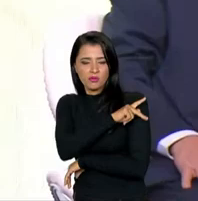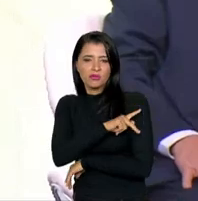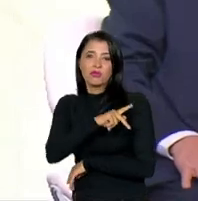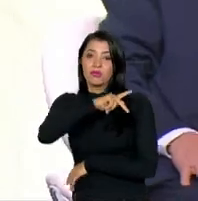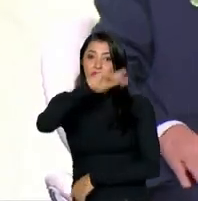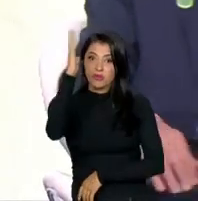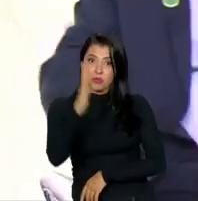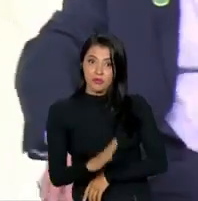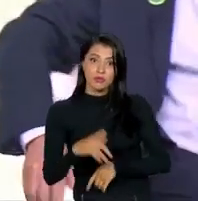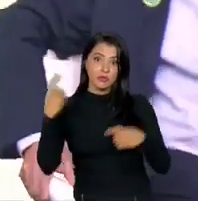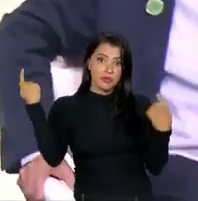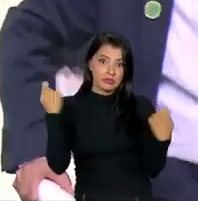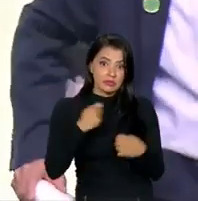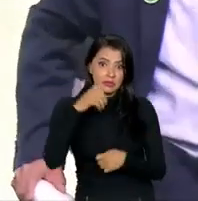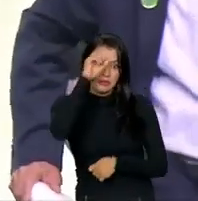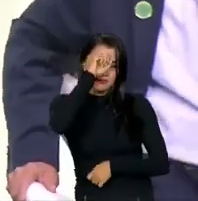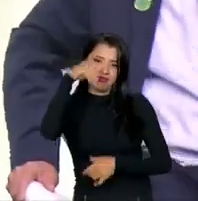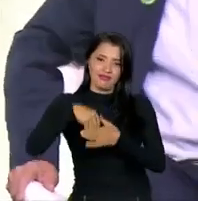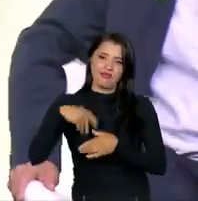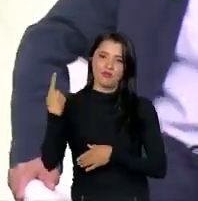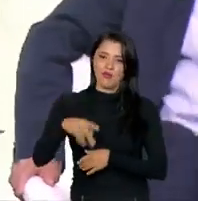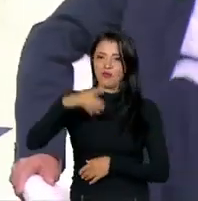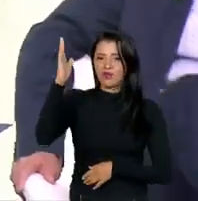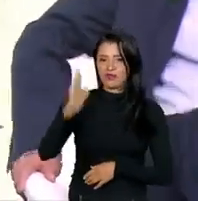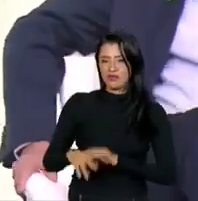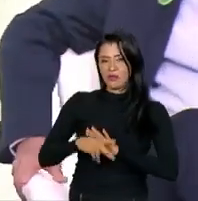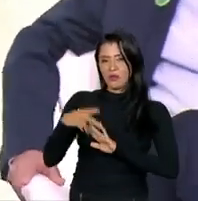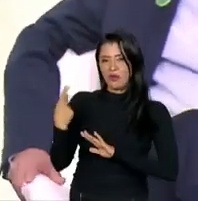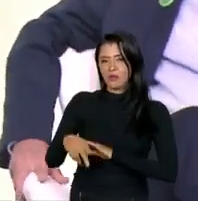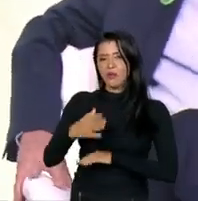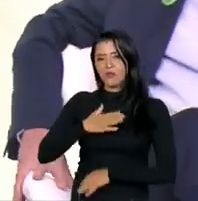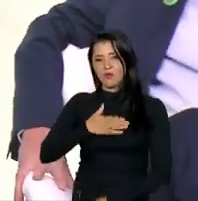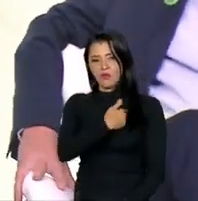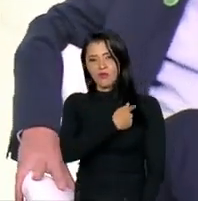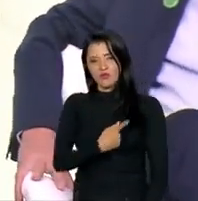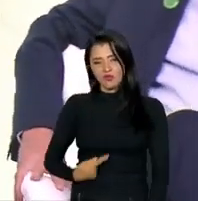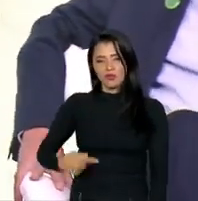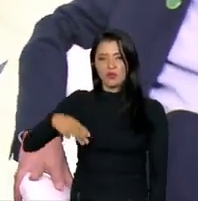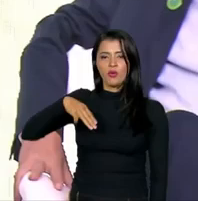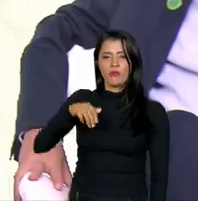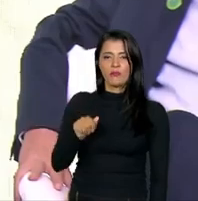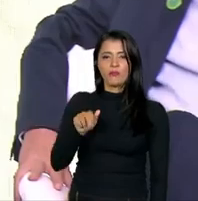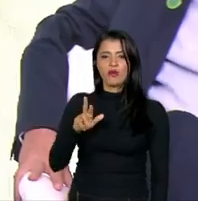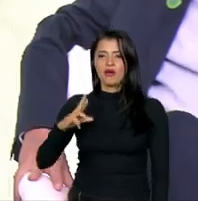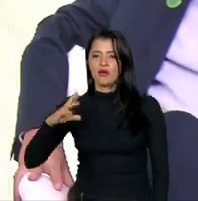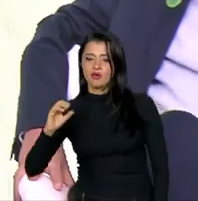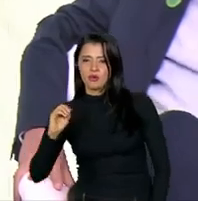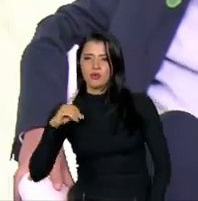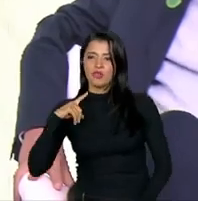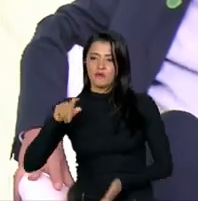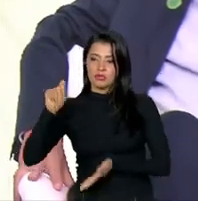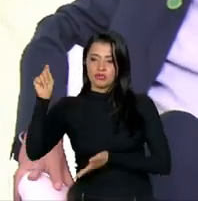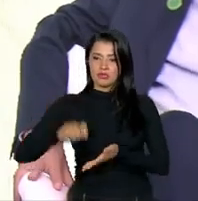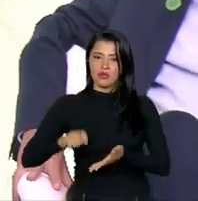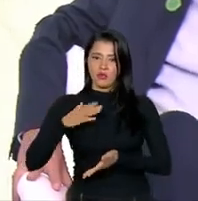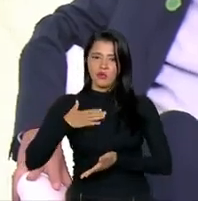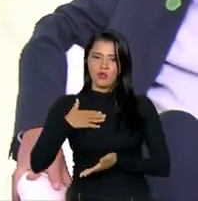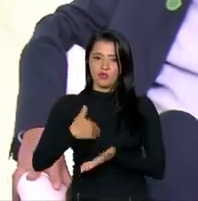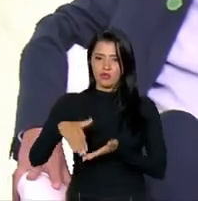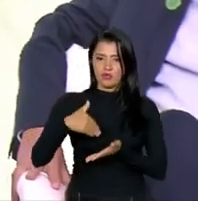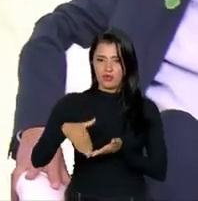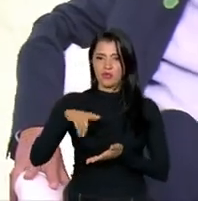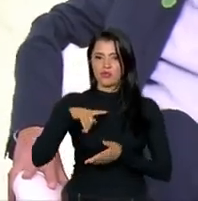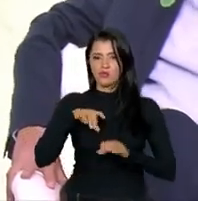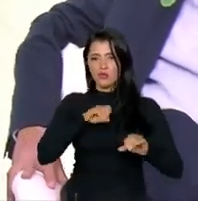Brasil tem que aprender com o Brasil, né? O meu governador lá, o Mauro Mendes, quando ele foi assinar o meu ato como secretário de Educação, ele